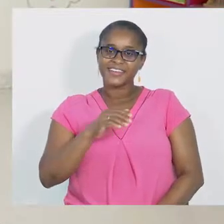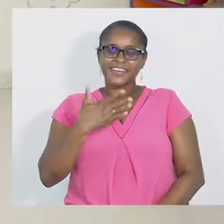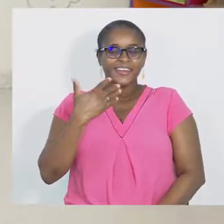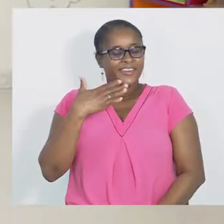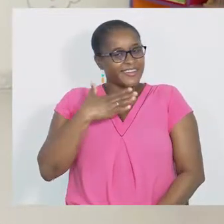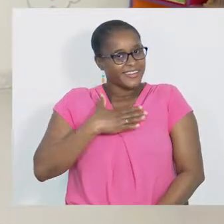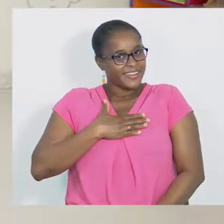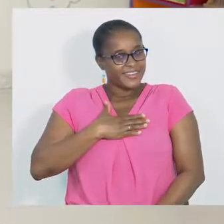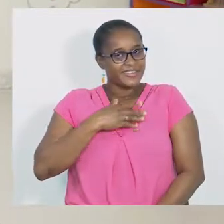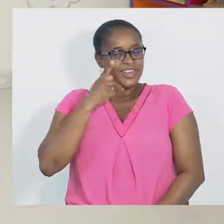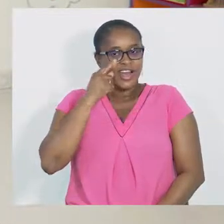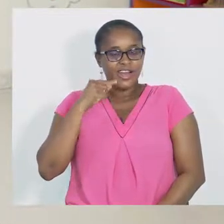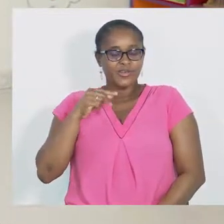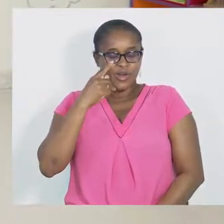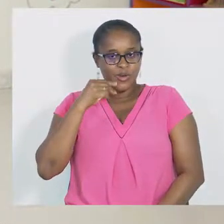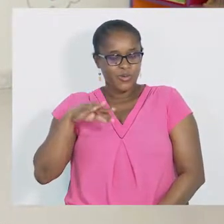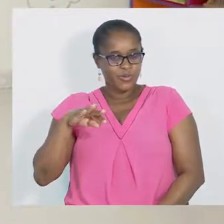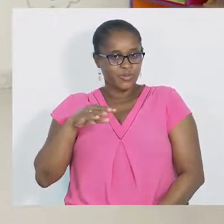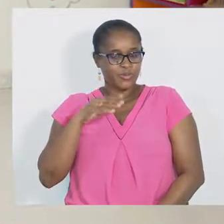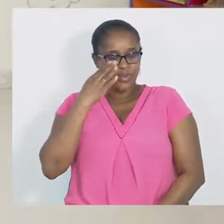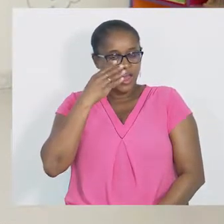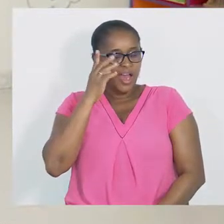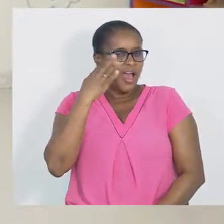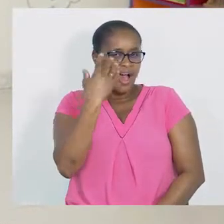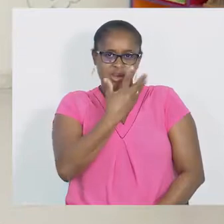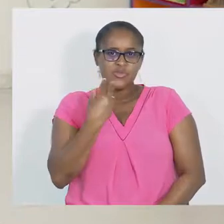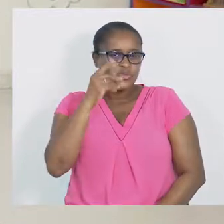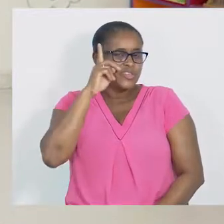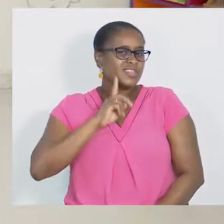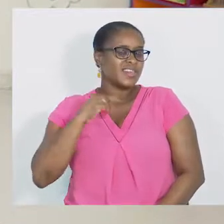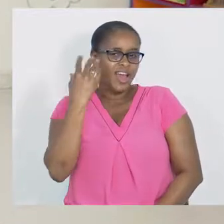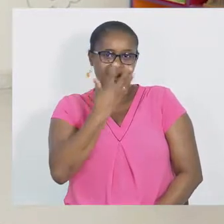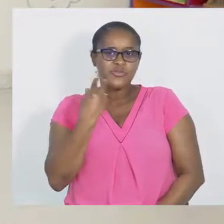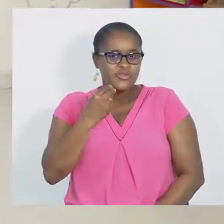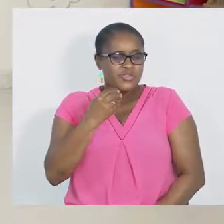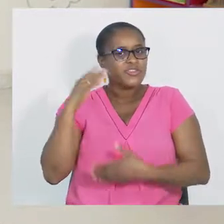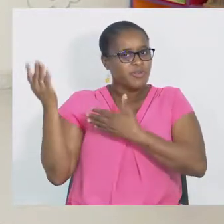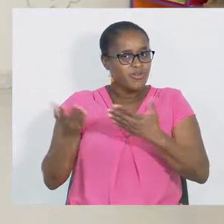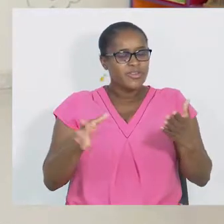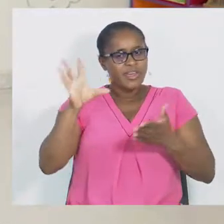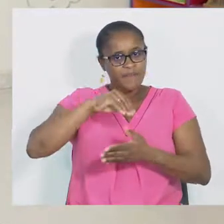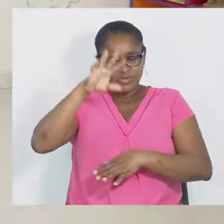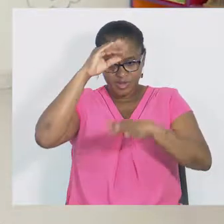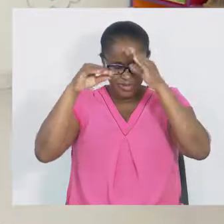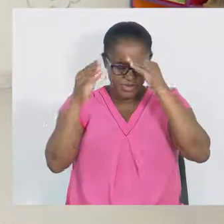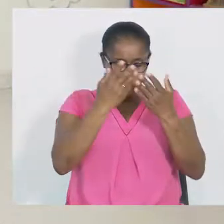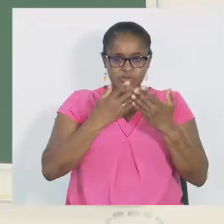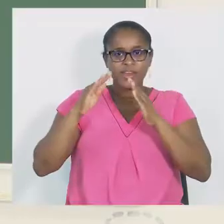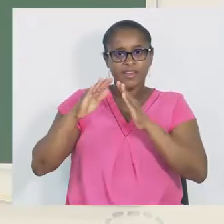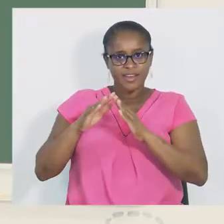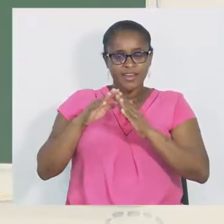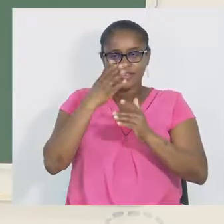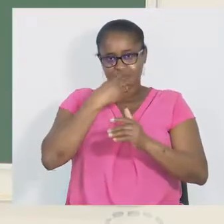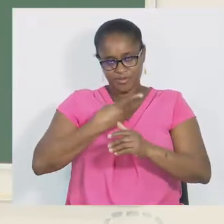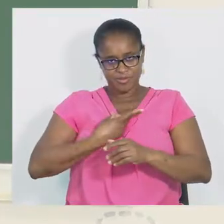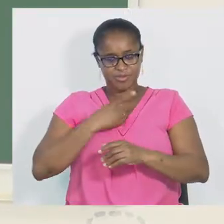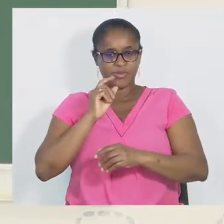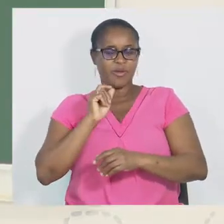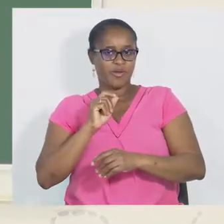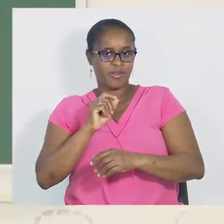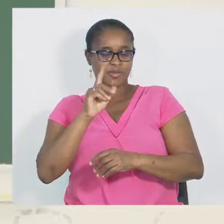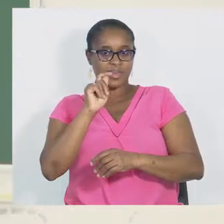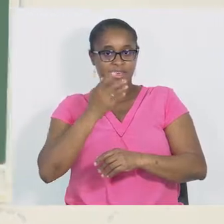queridas alunas e queridos alunos, sejam bem-vindos a mais um Aprender e Estudar em Casa. Eu sou a professora